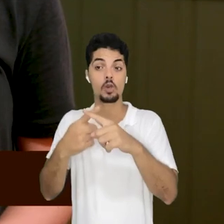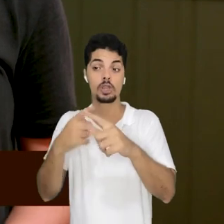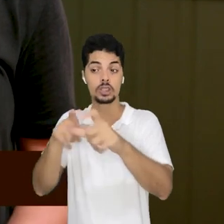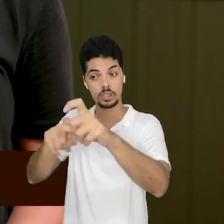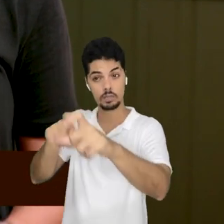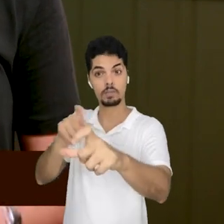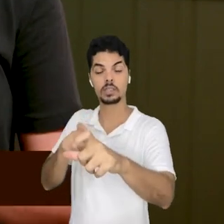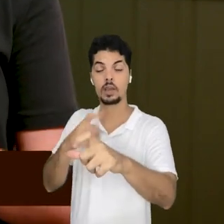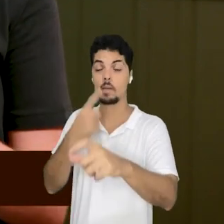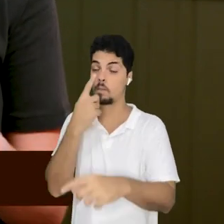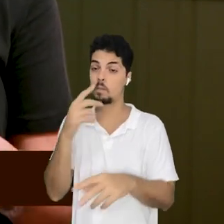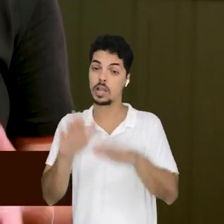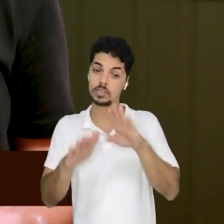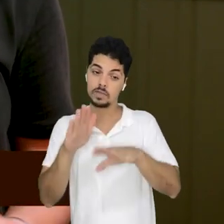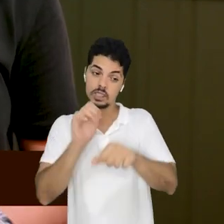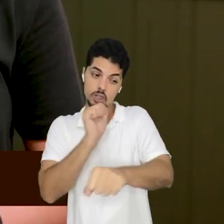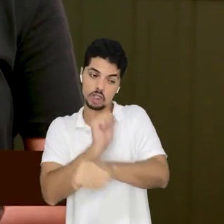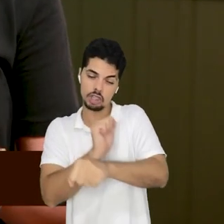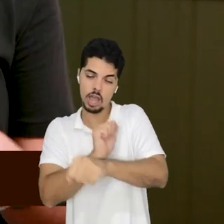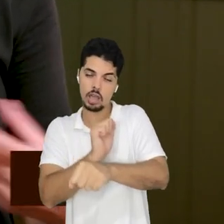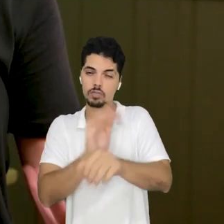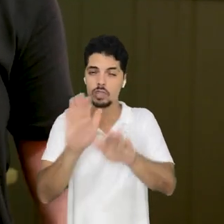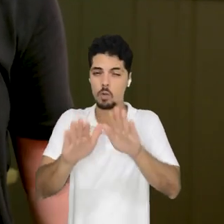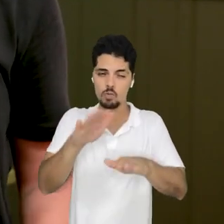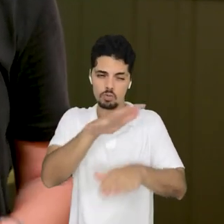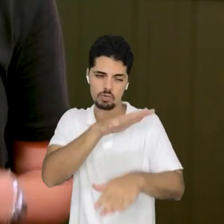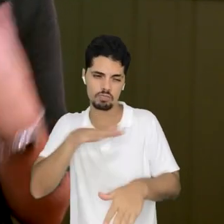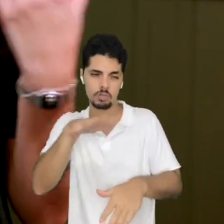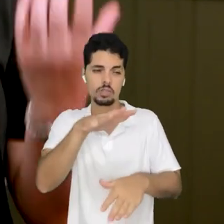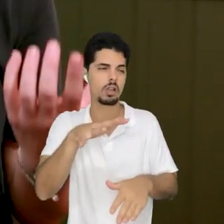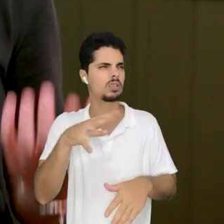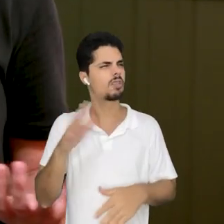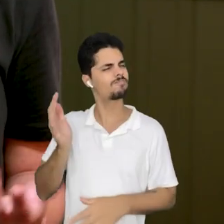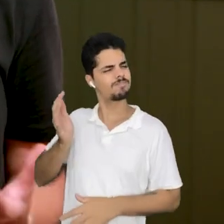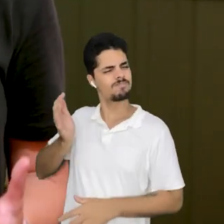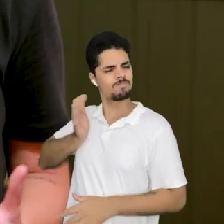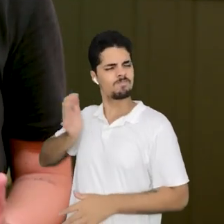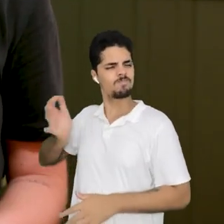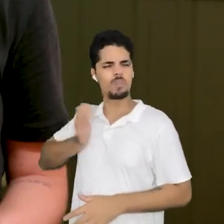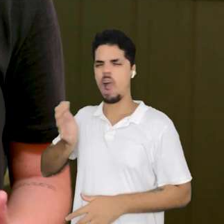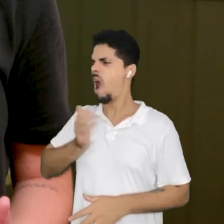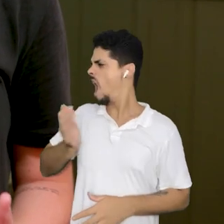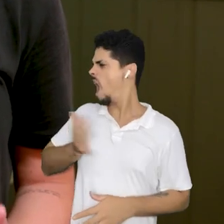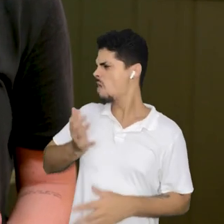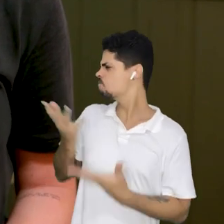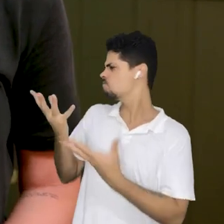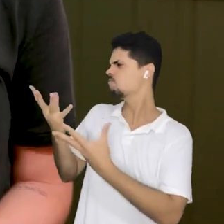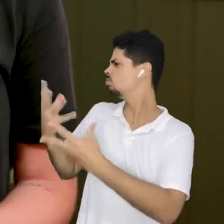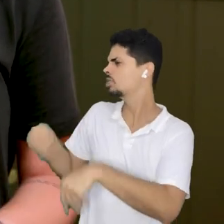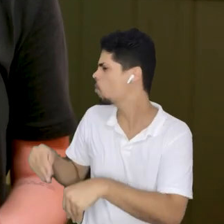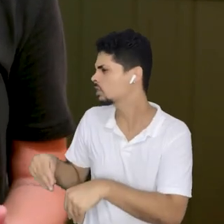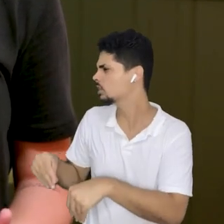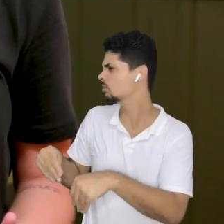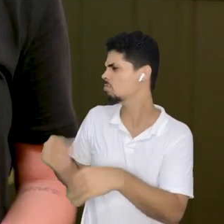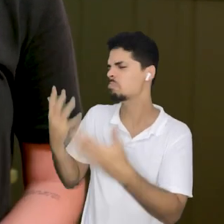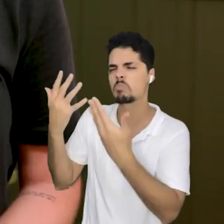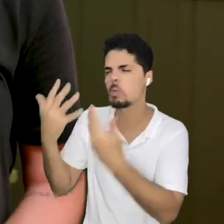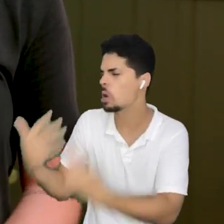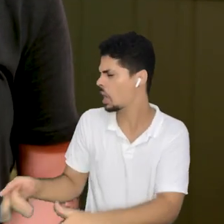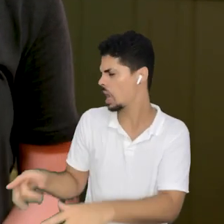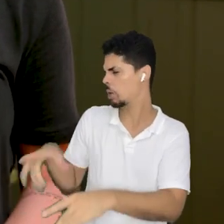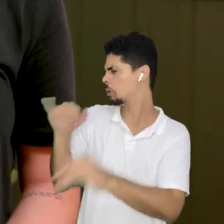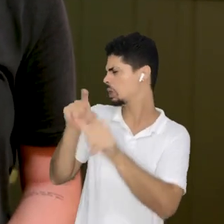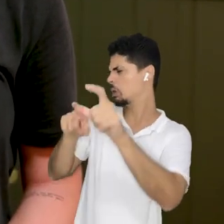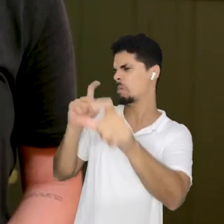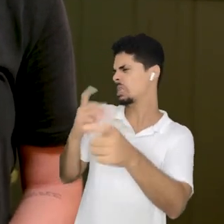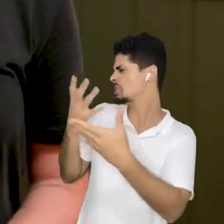por conta de alguns estados serem governados ou terem comerciantes portugueses muito ricos que não aceitavam